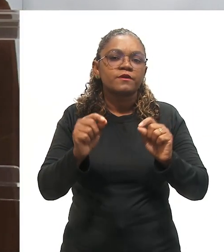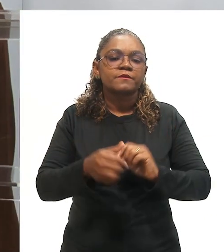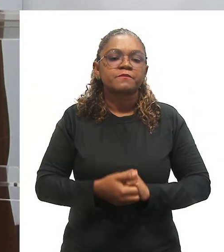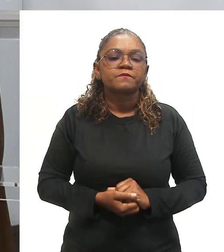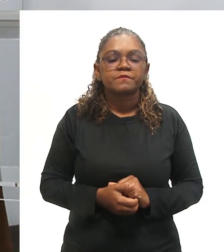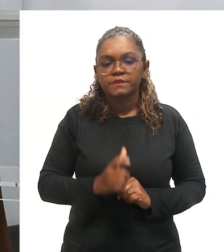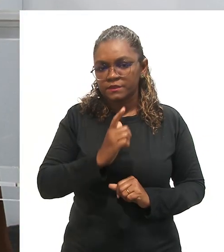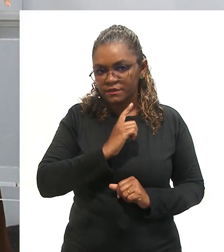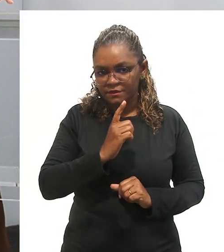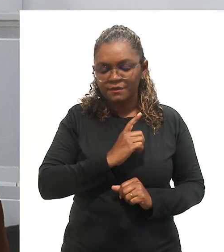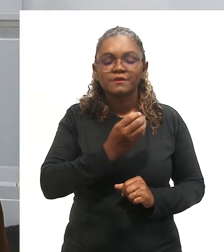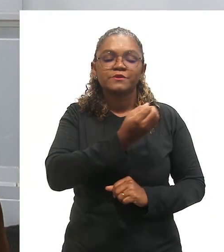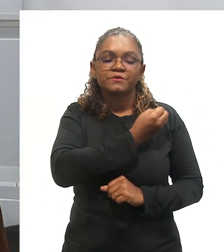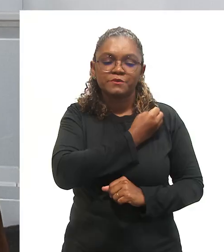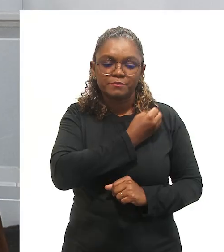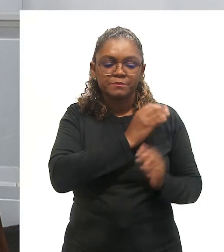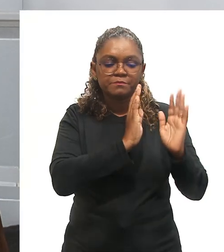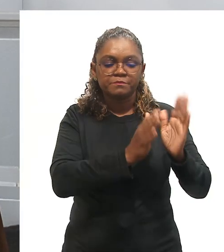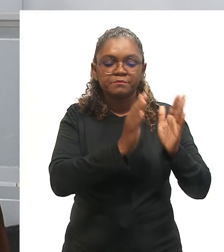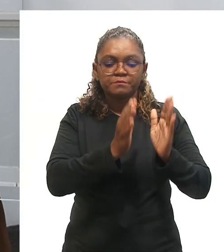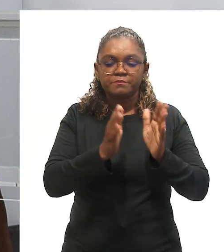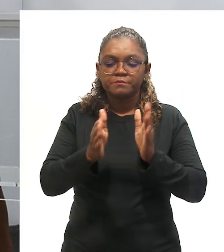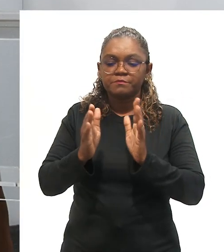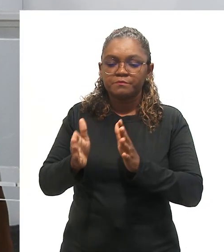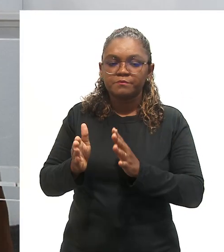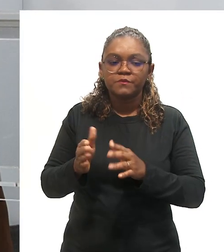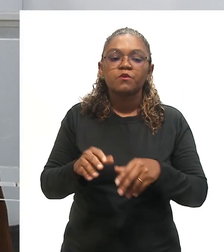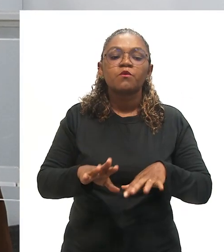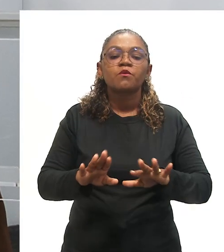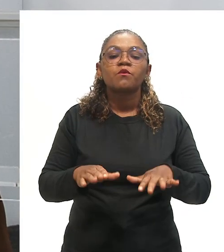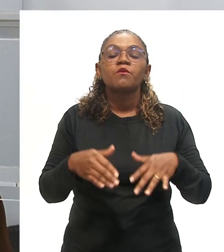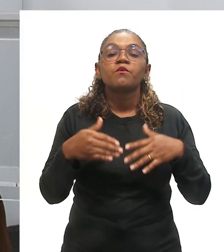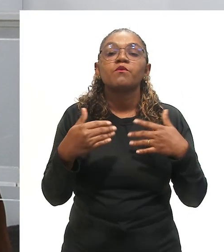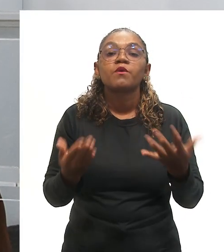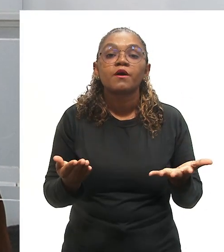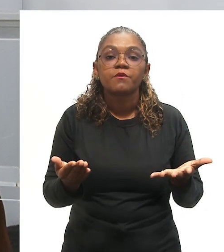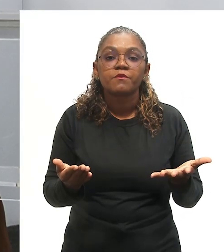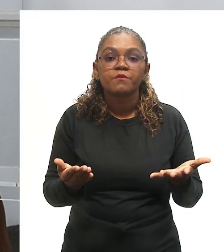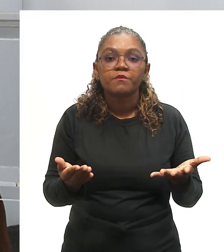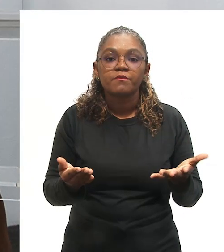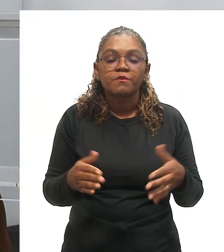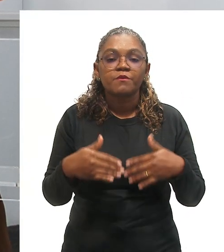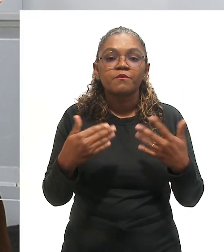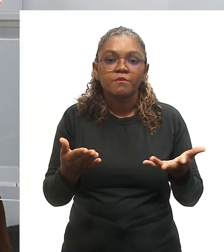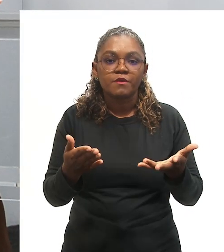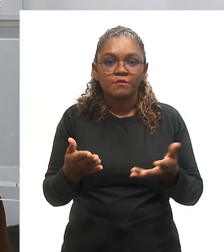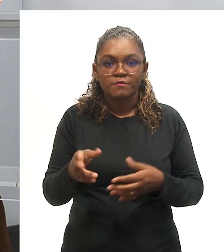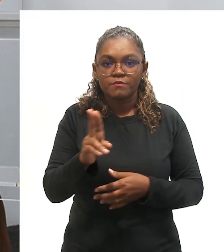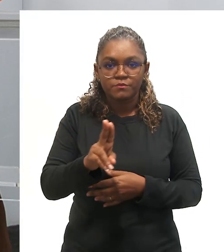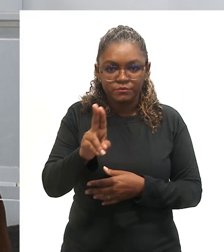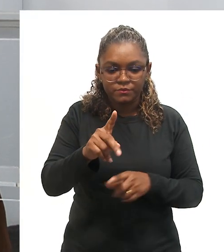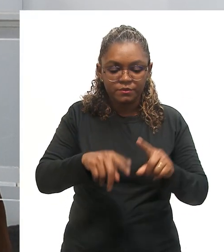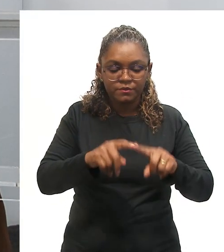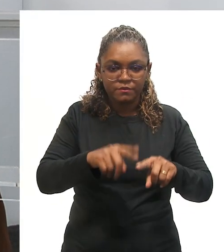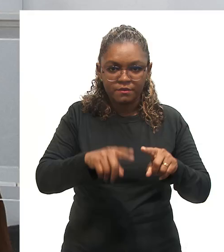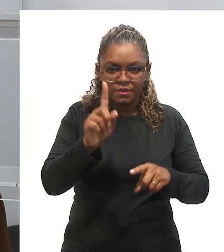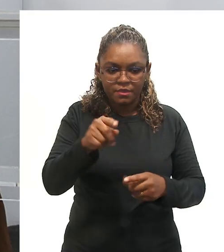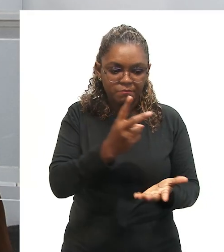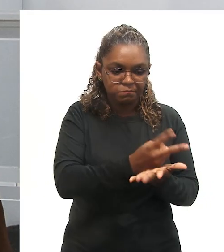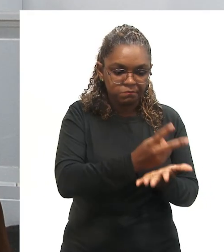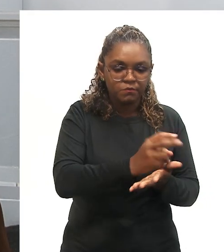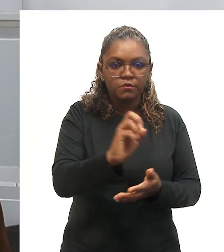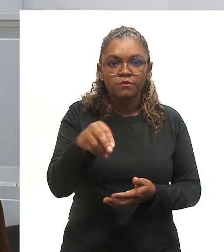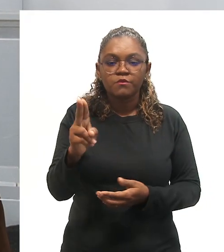A natureza de despesa, ela traz uma sequência numérica que indica a classificação, qual é o objeto que você está adquirindo, natureza de despesa, se é